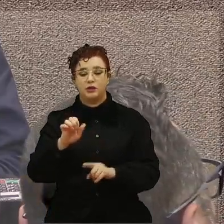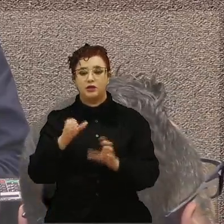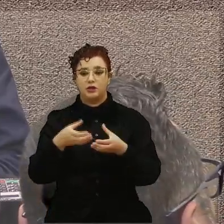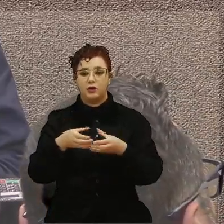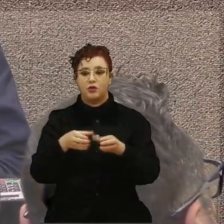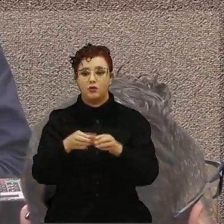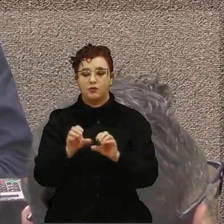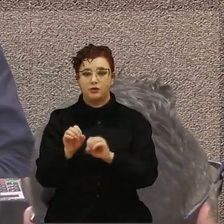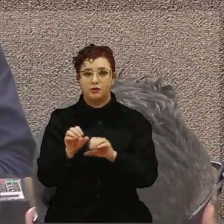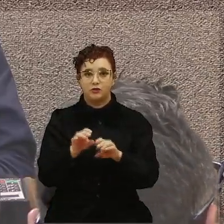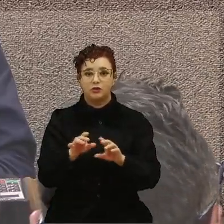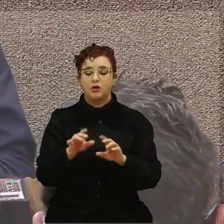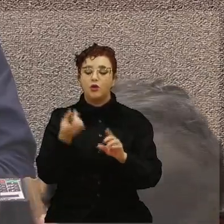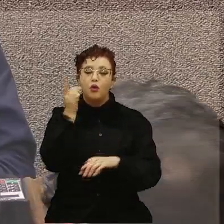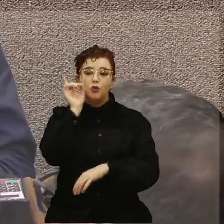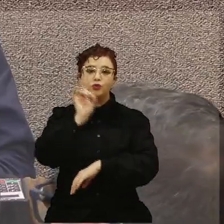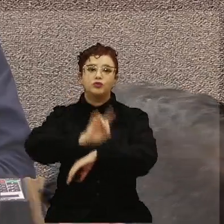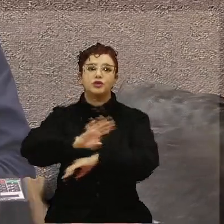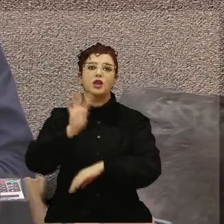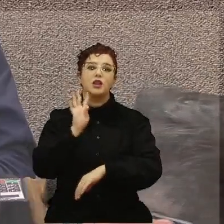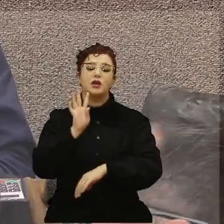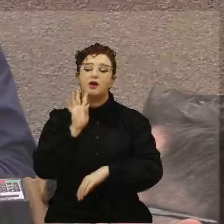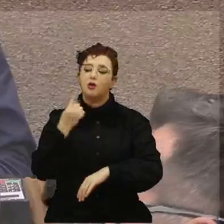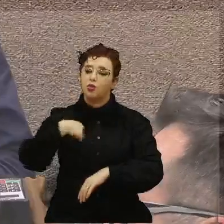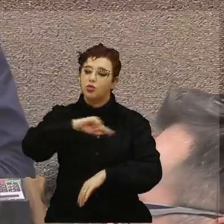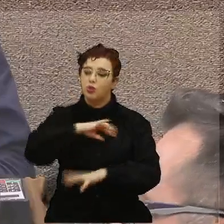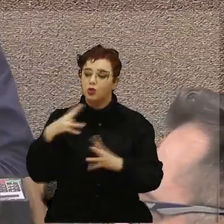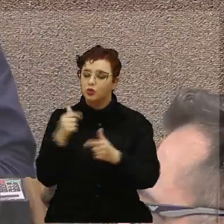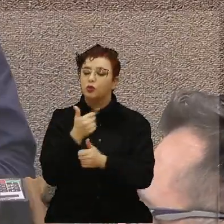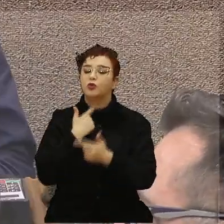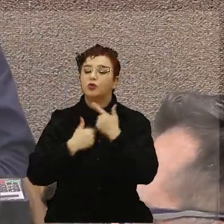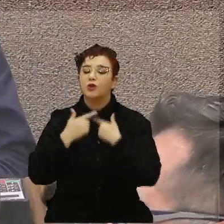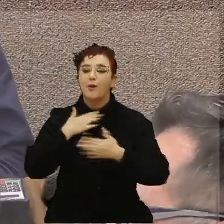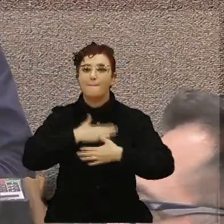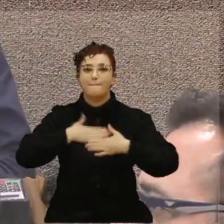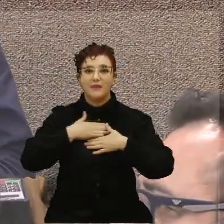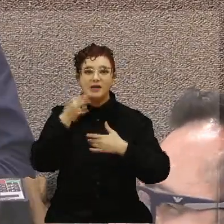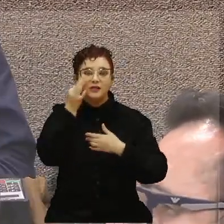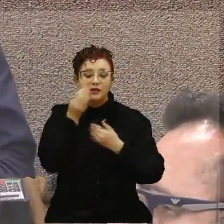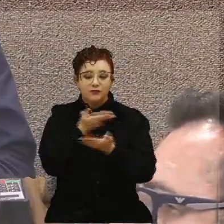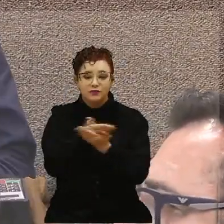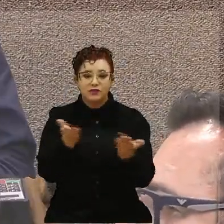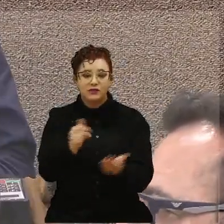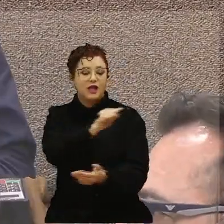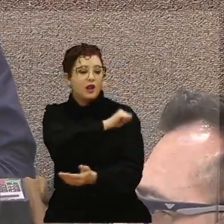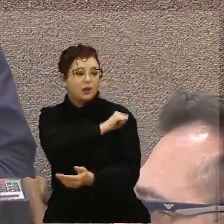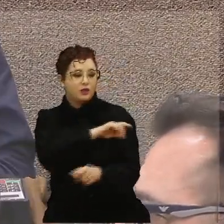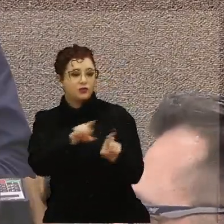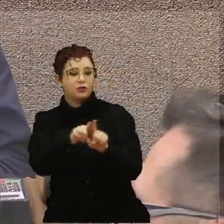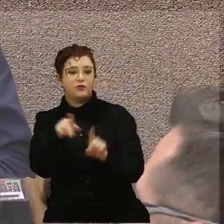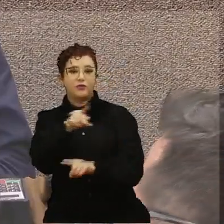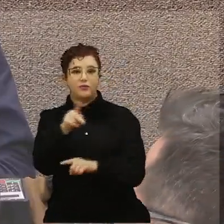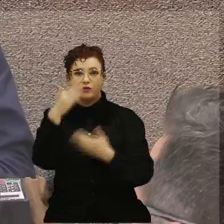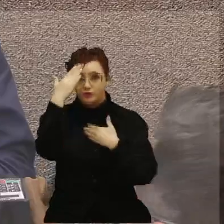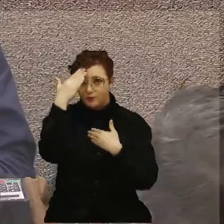legal, tenho certeza que todos nós vamos gostar. Um prazer ter vocês aqui conosco, os alunos e os professores. Muito